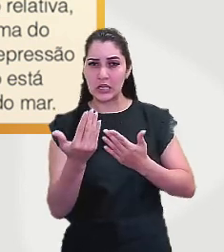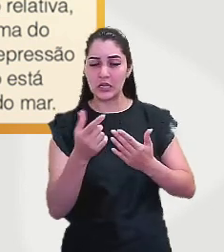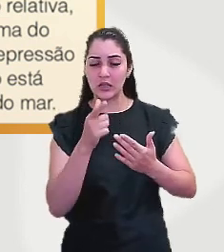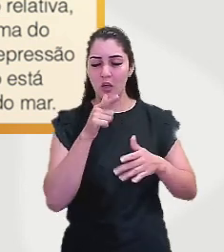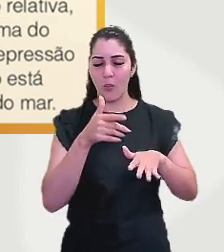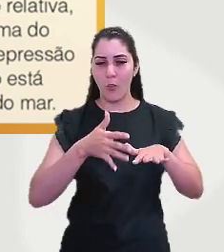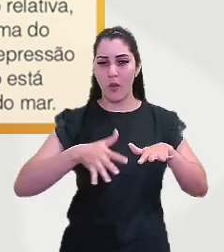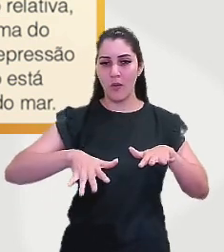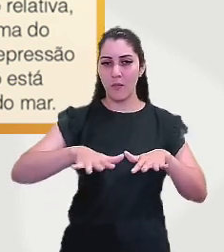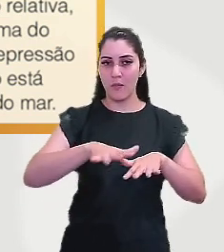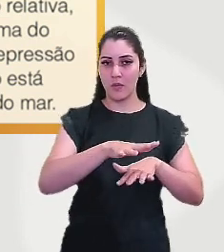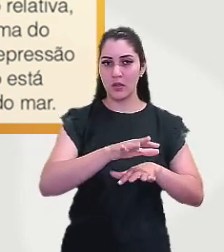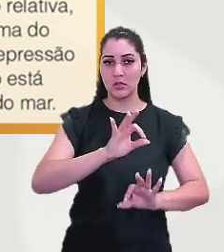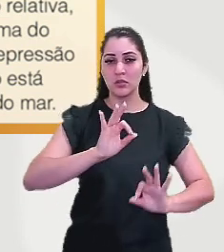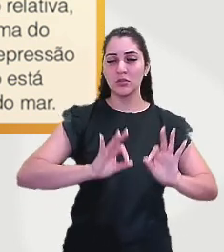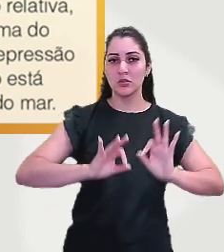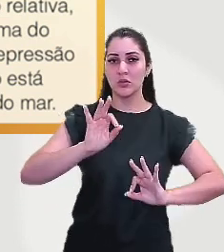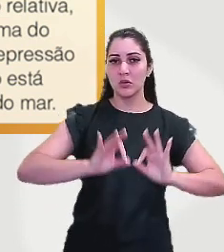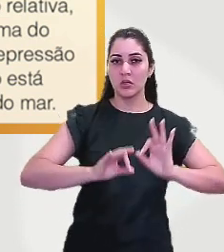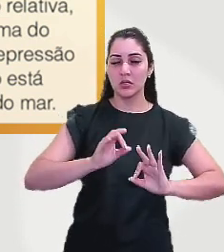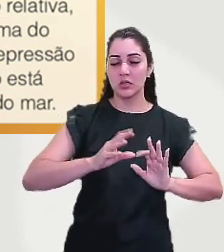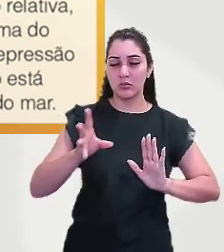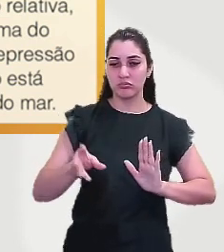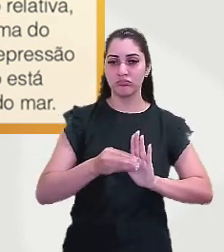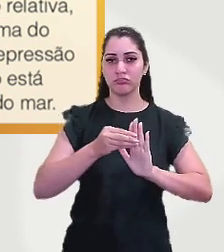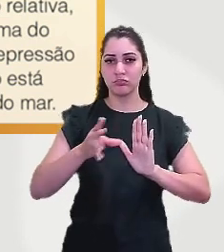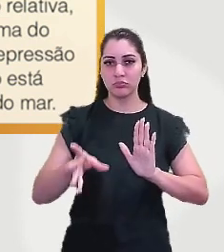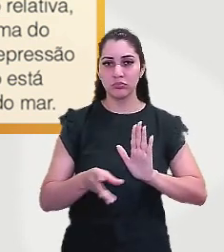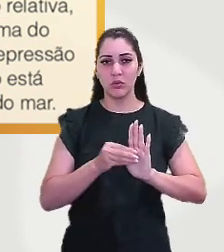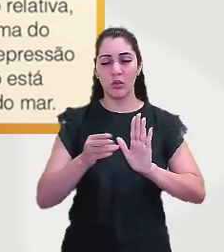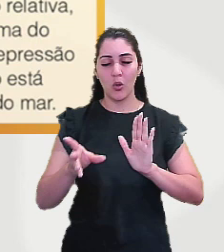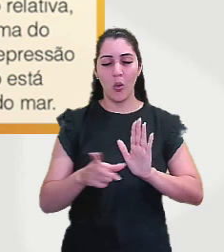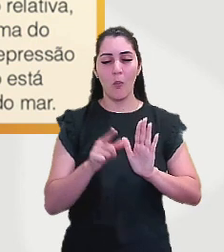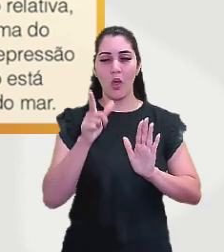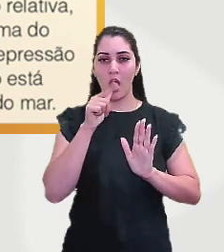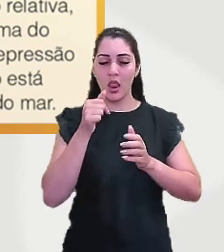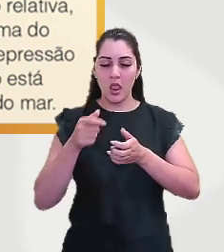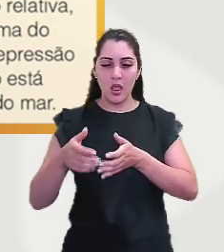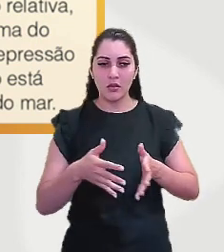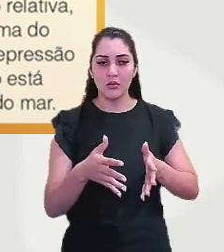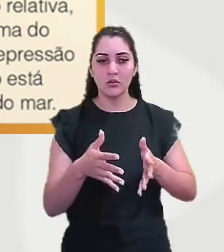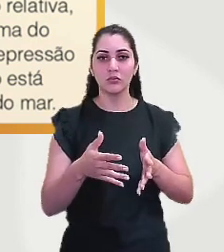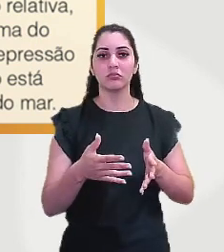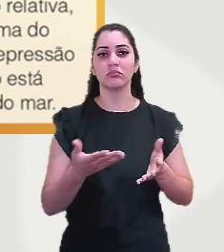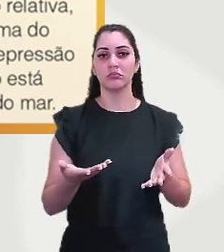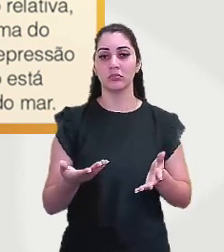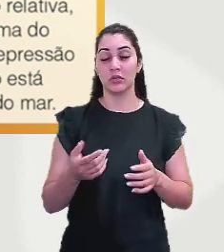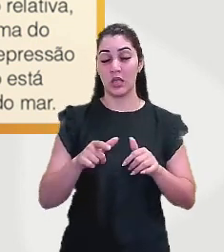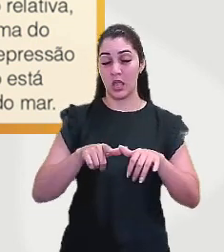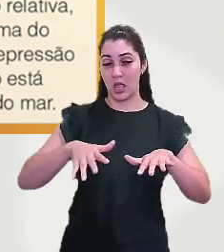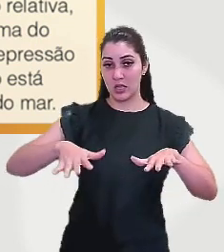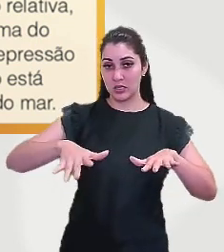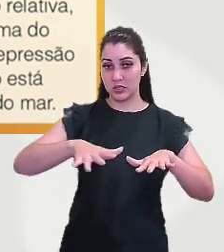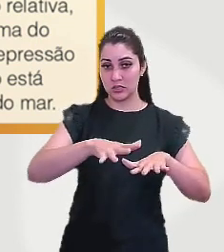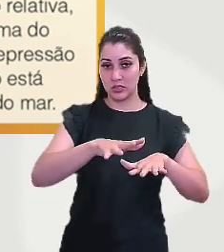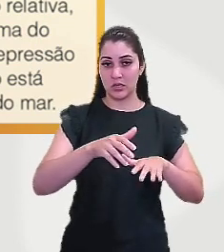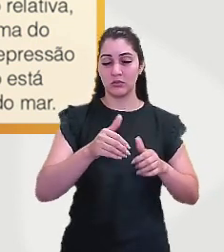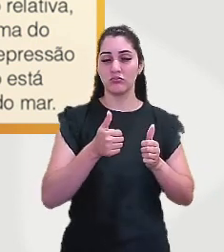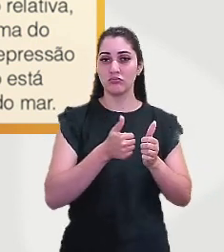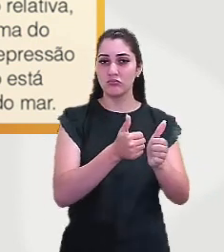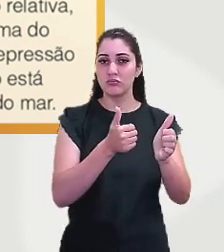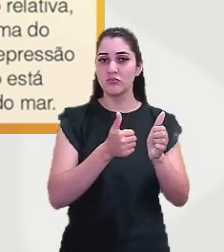formas formadas pelo acúmulo de sedimentos, trazido pelas águas dos rios ou dos mares, né? Então, as águas dos rios ou dos mares, elas